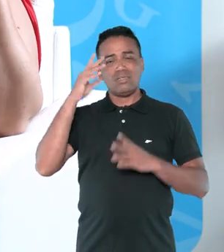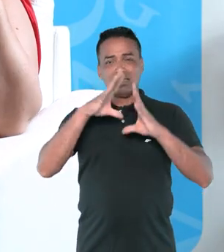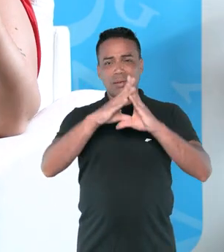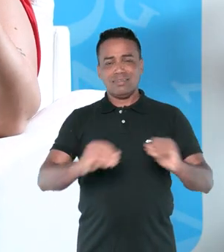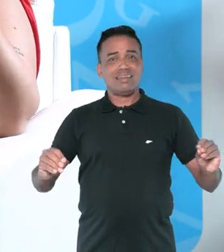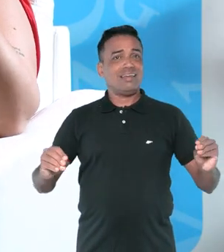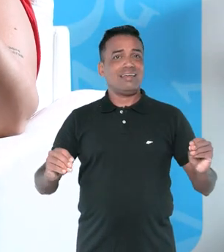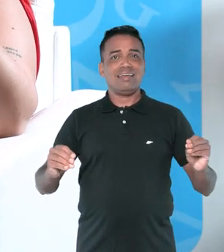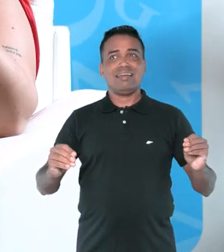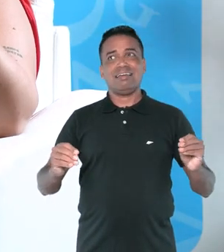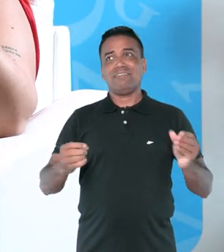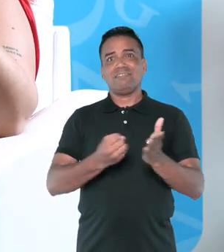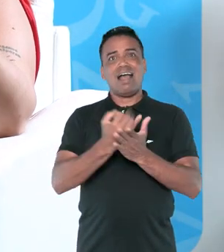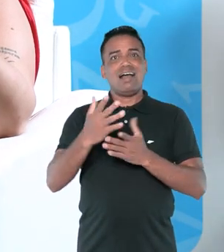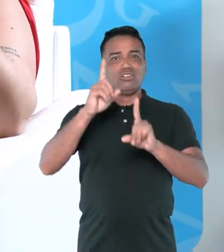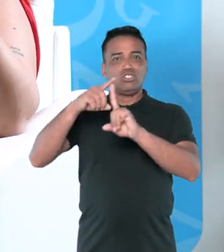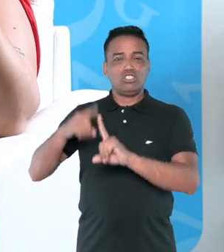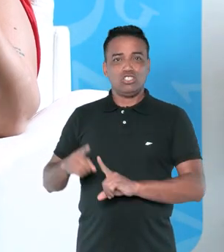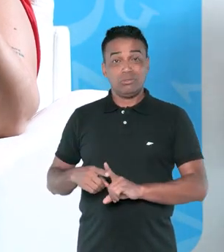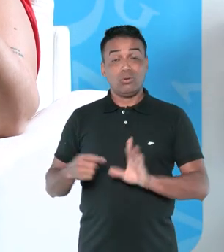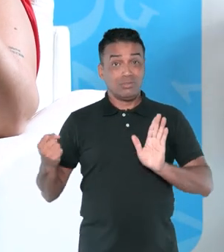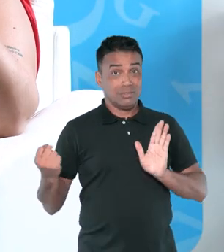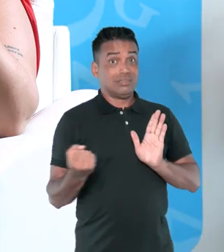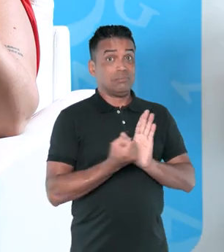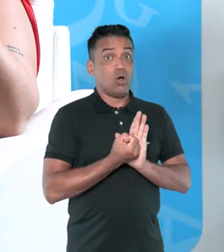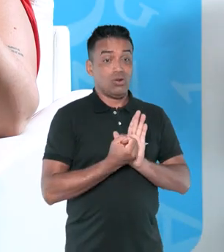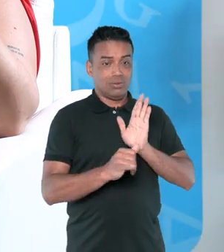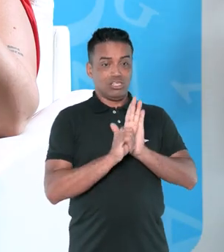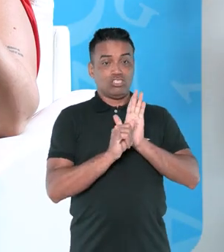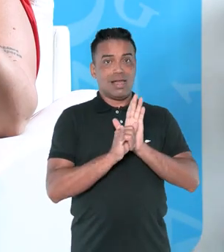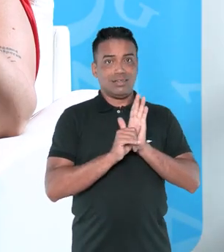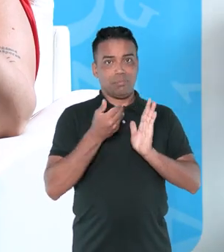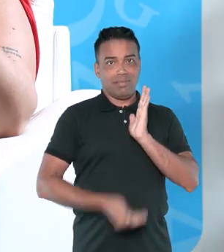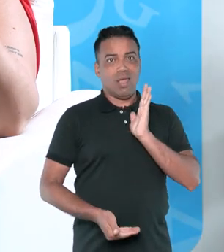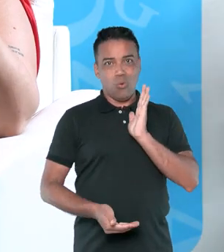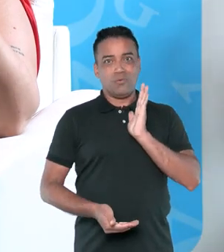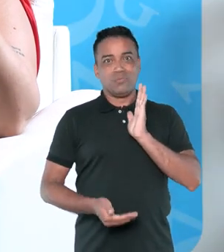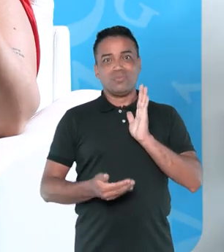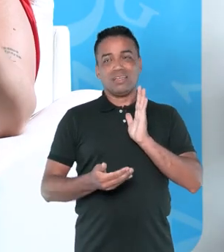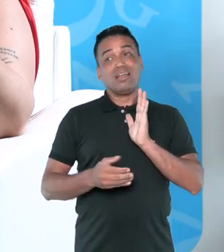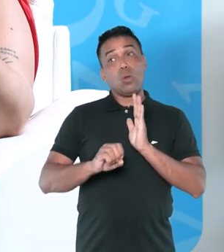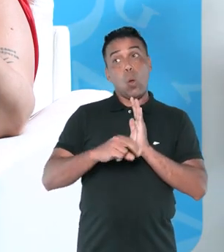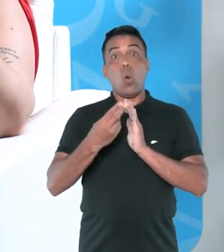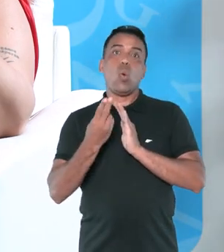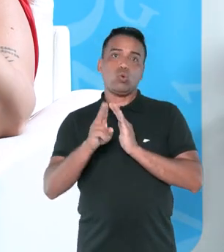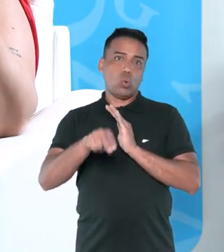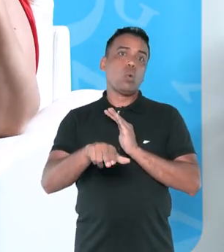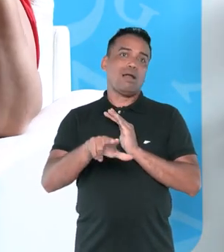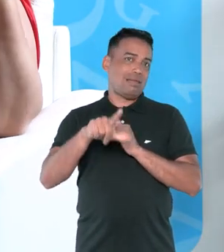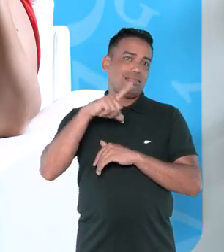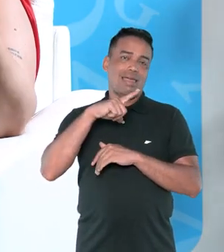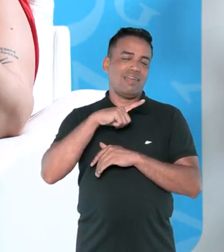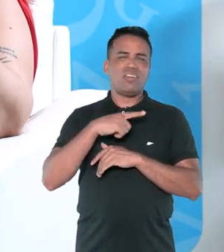aspectos, desaparecer simbólico de identidade que a gente foi perdendo ou nunca teve. Eu